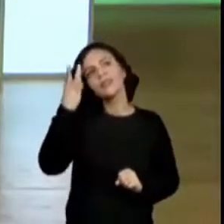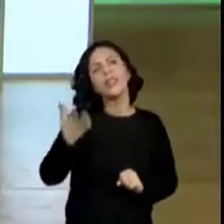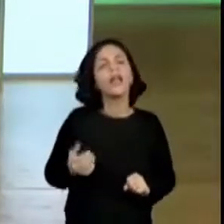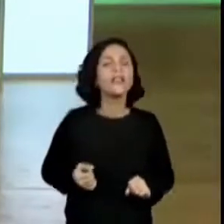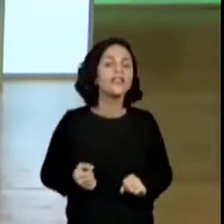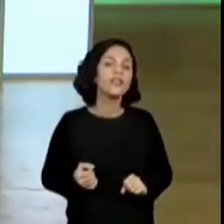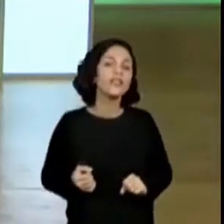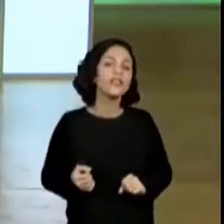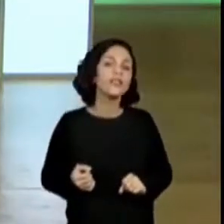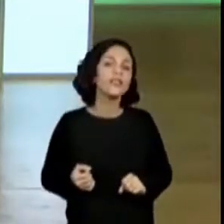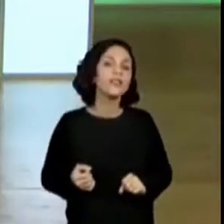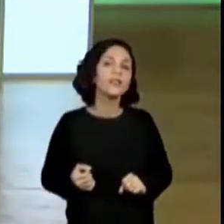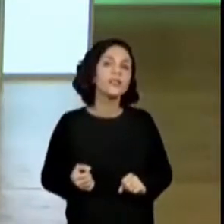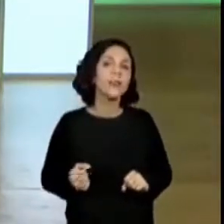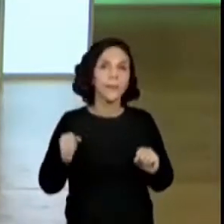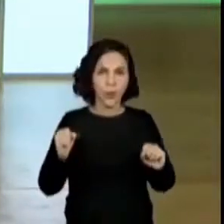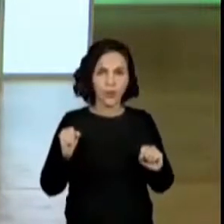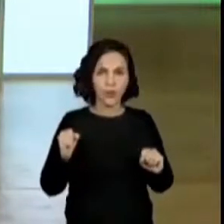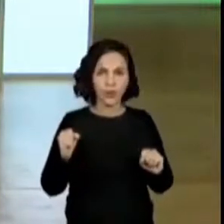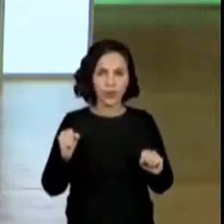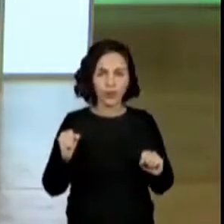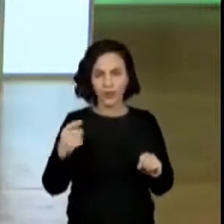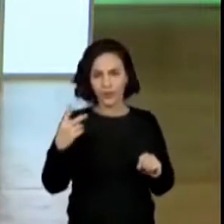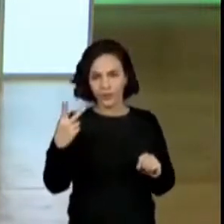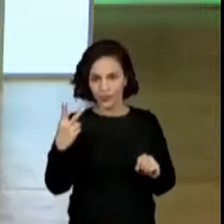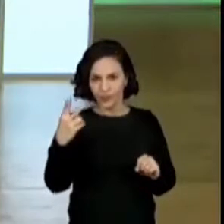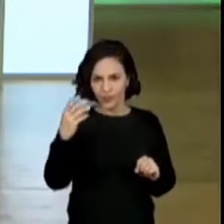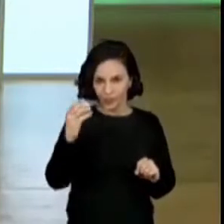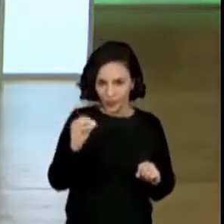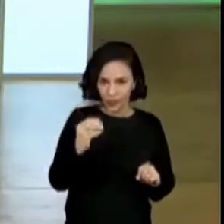acha? Coloca o ano inteirinho?